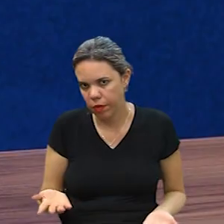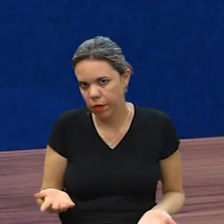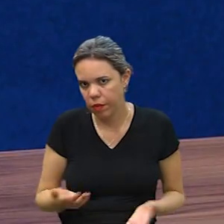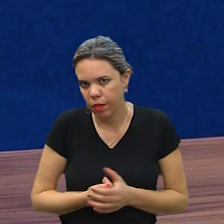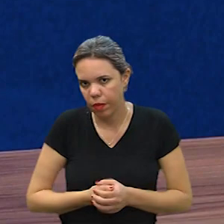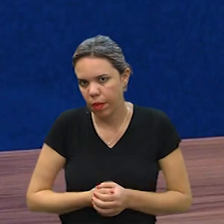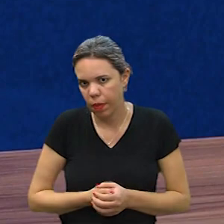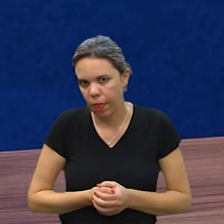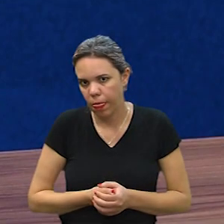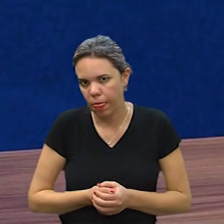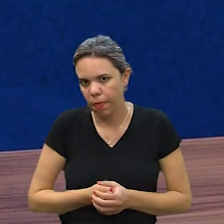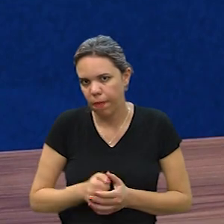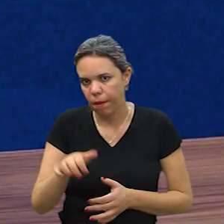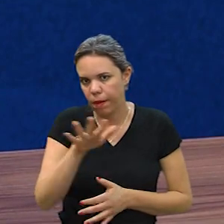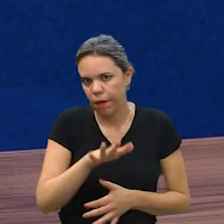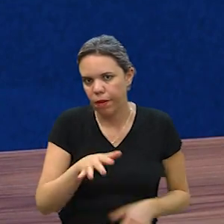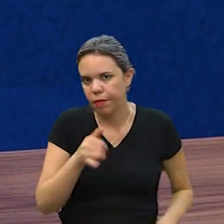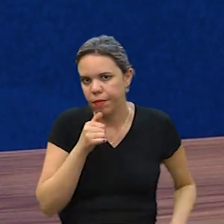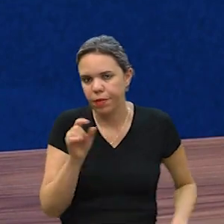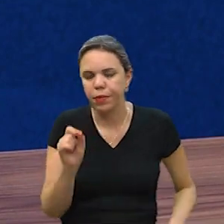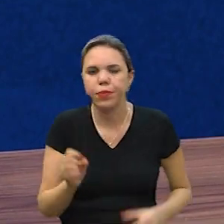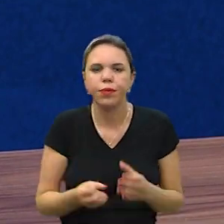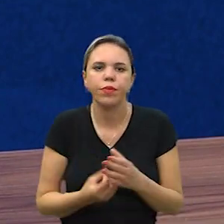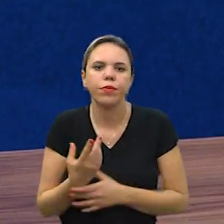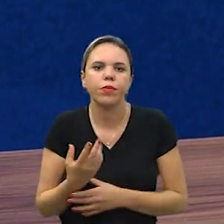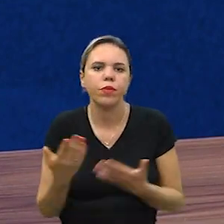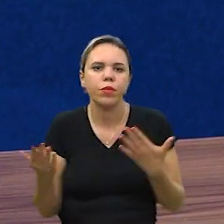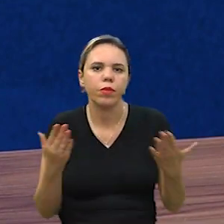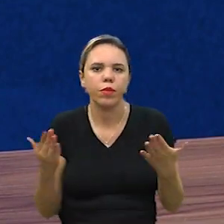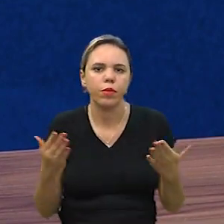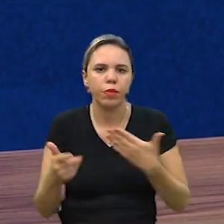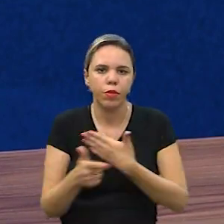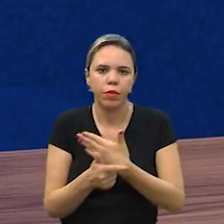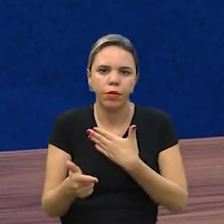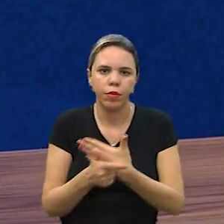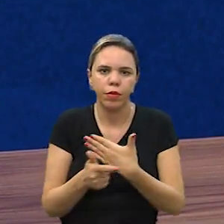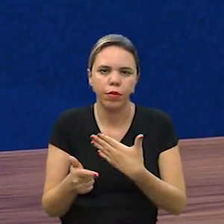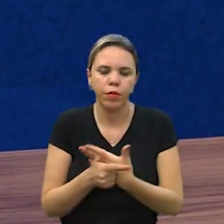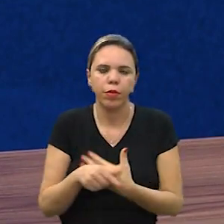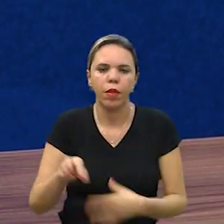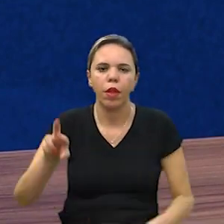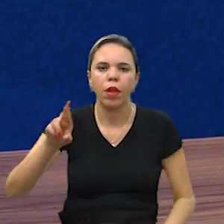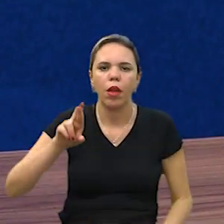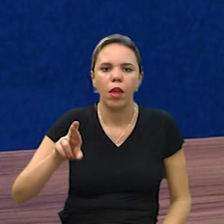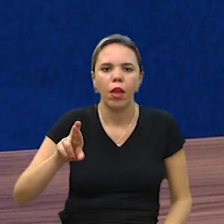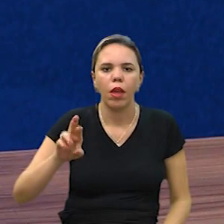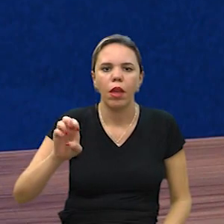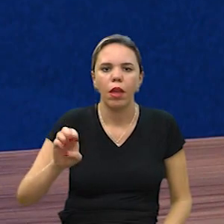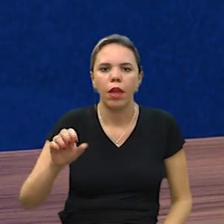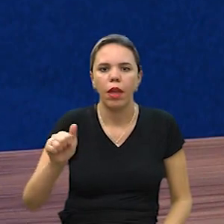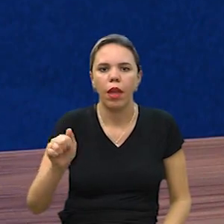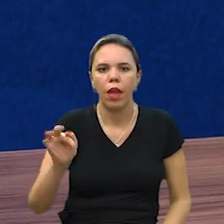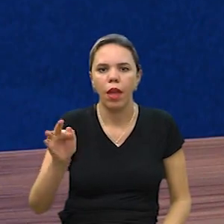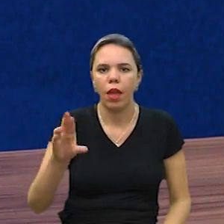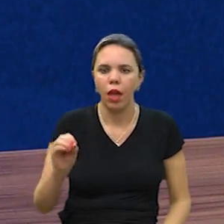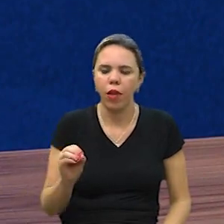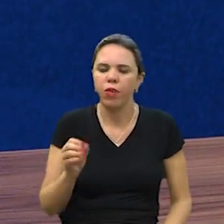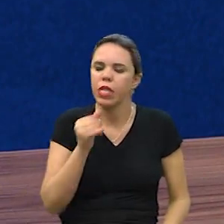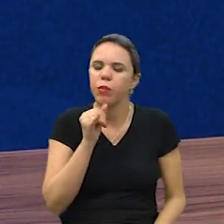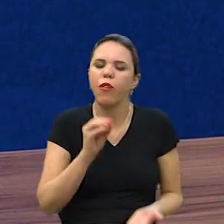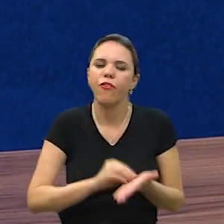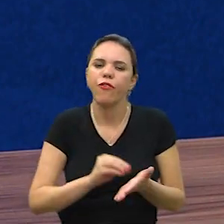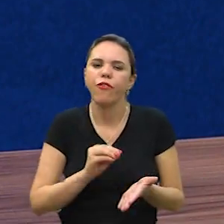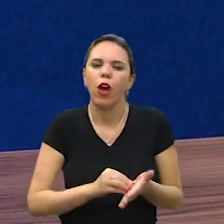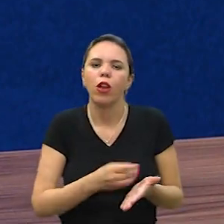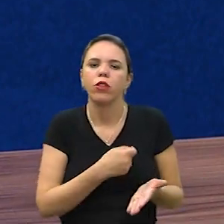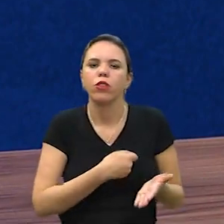impressionante. Partindo, então, desse cenário, Odair, qual é o papel da Reafro? Você falou, inclusive, da questão da